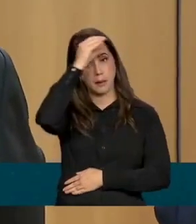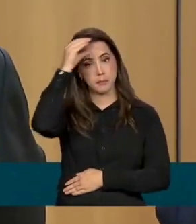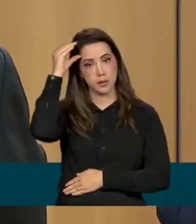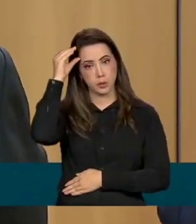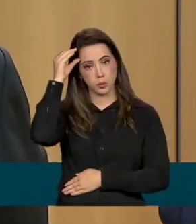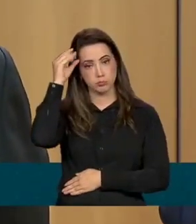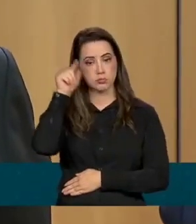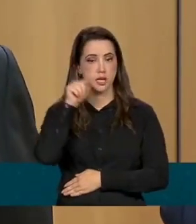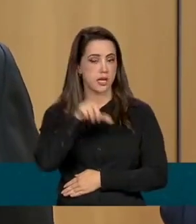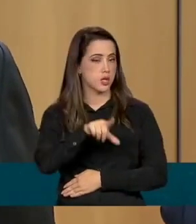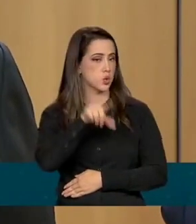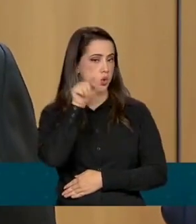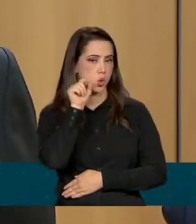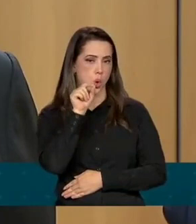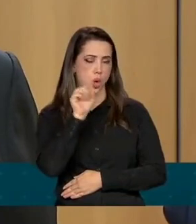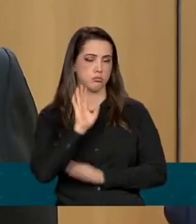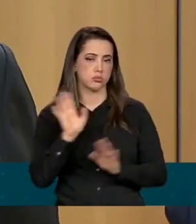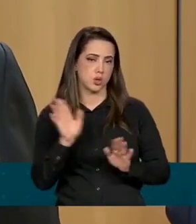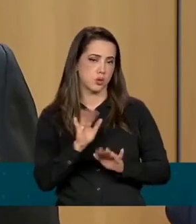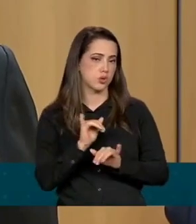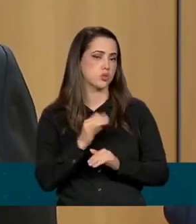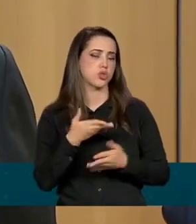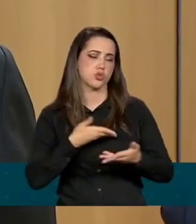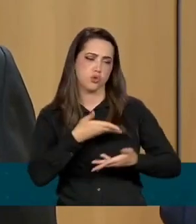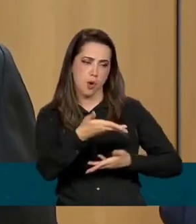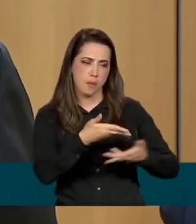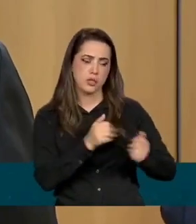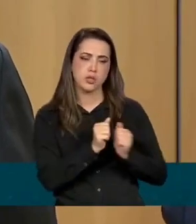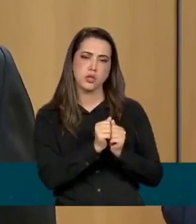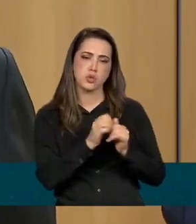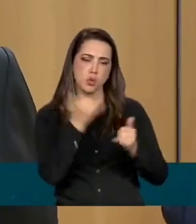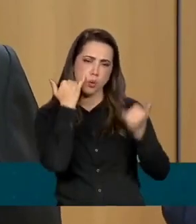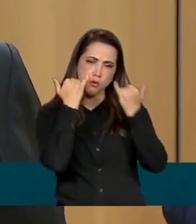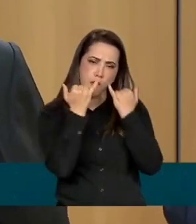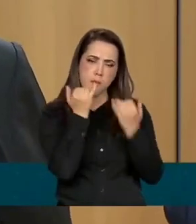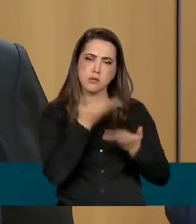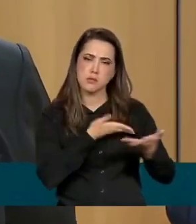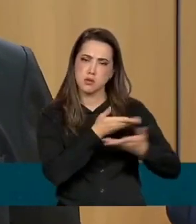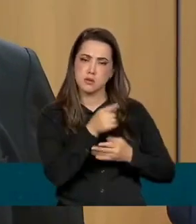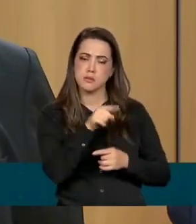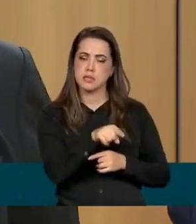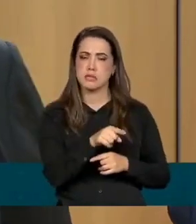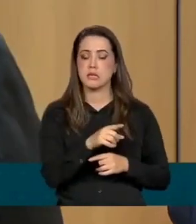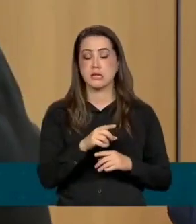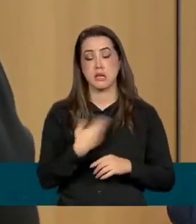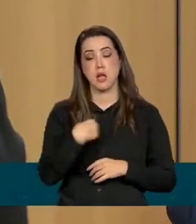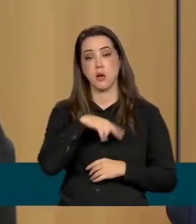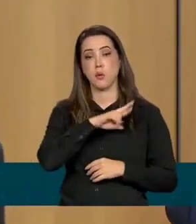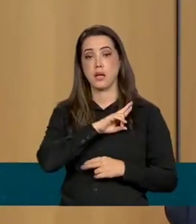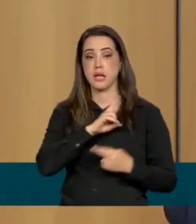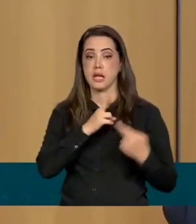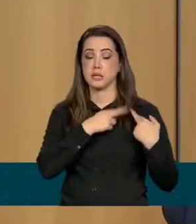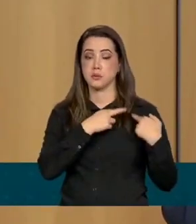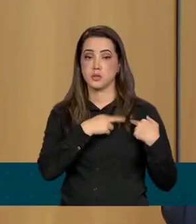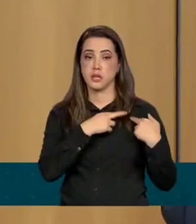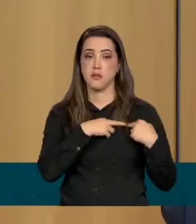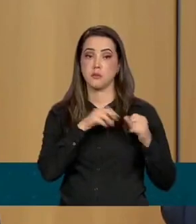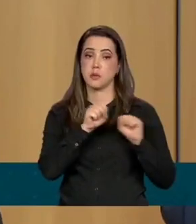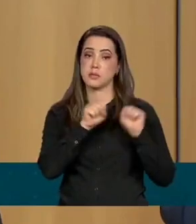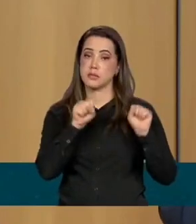não nos cabe decidir, nos cabe compartilhar informações, porque ele chefia o Sistema Nacional de